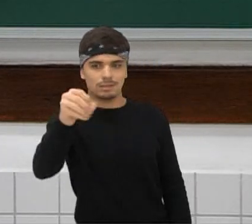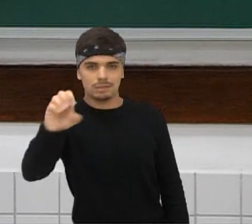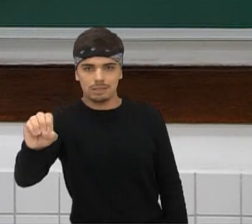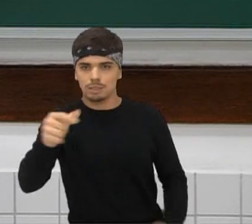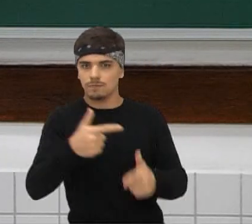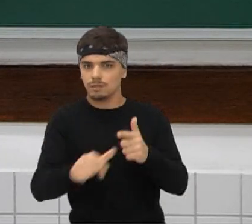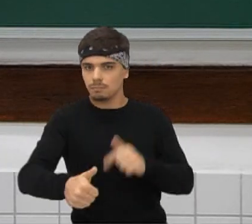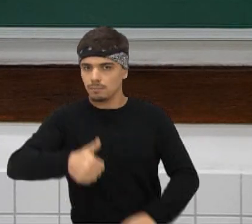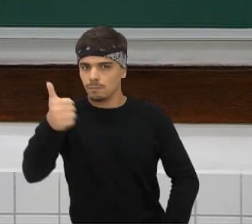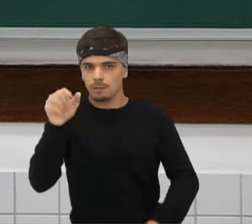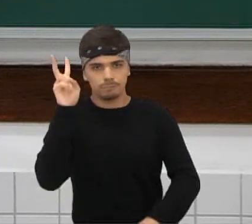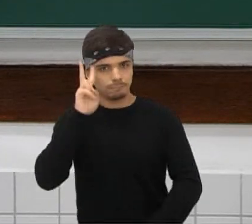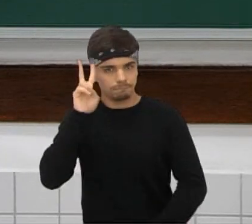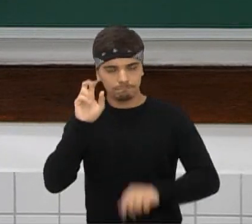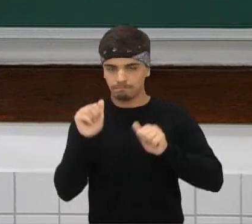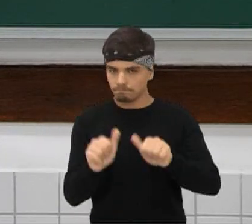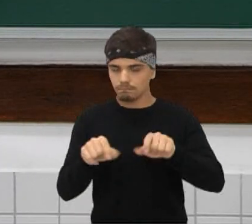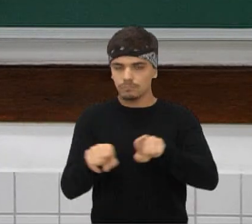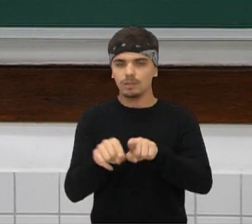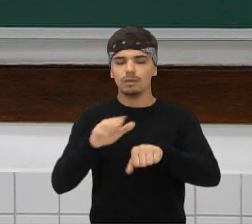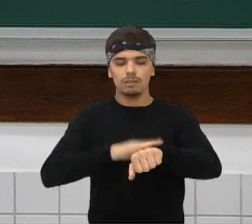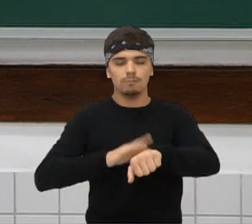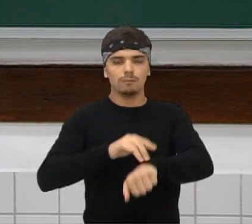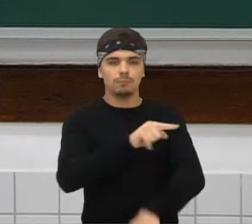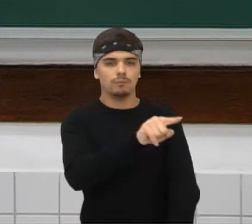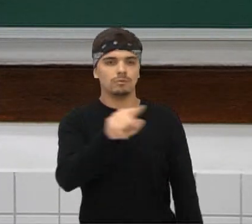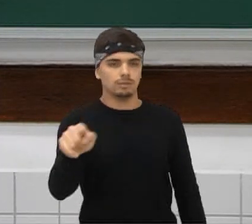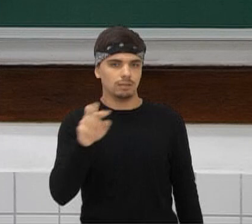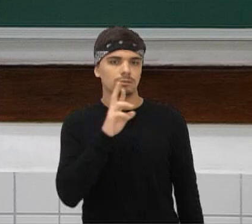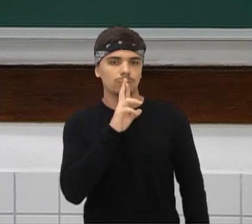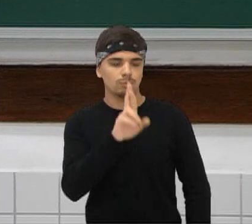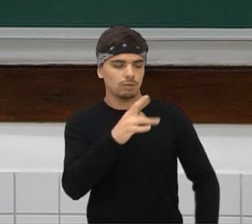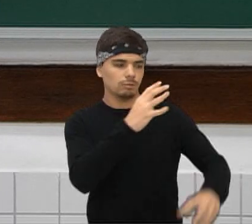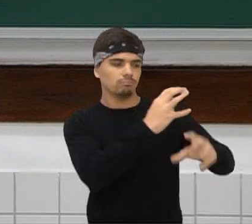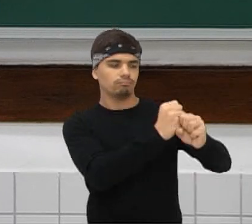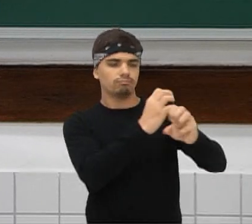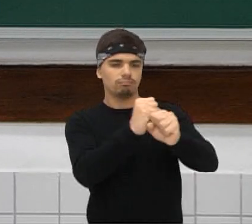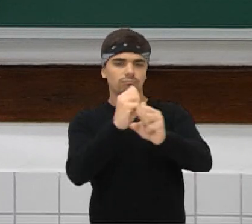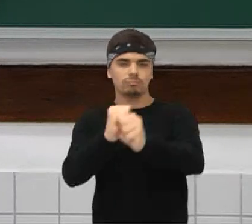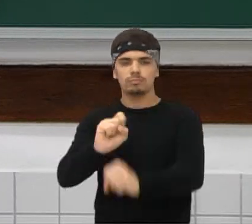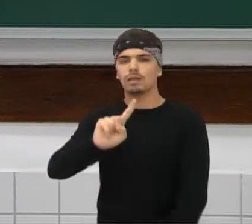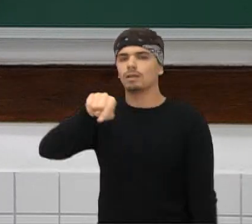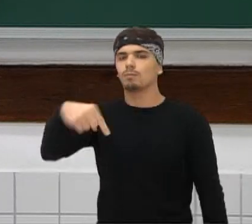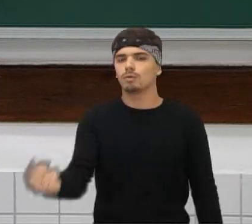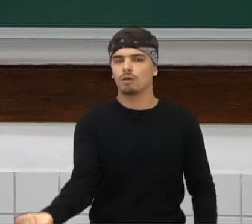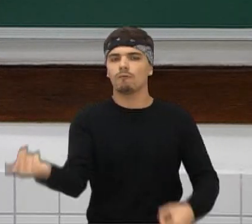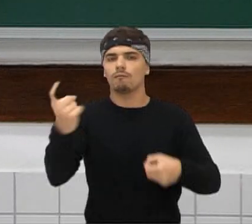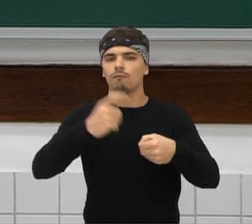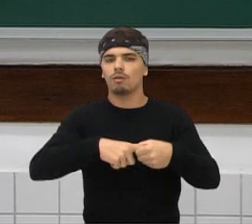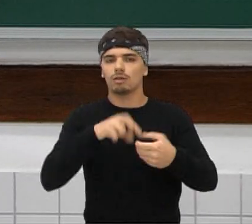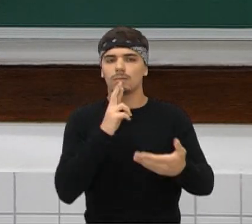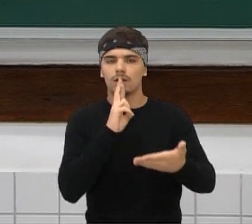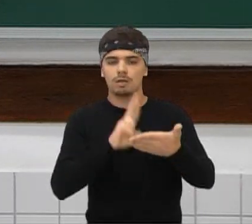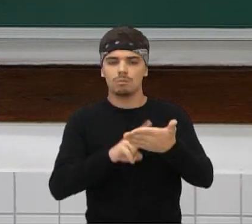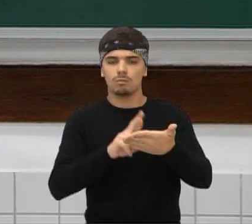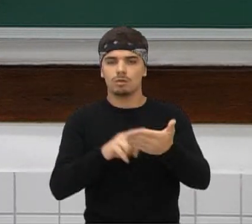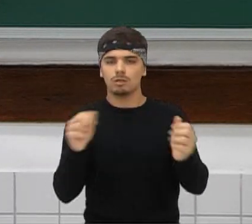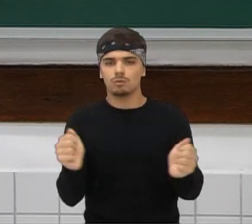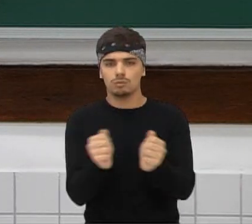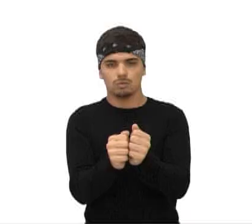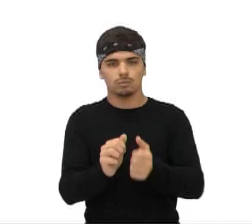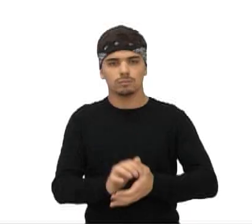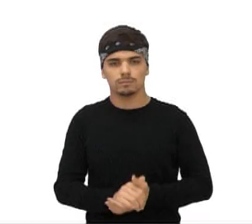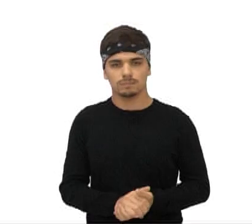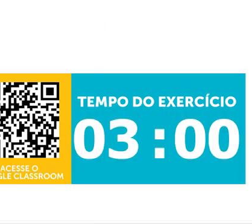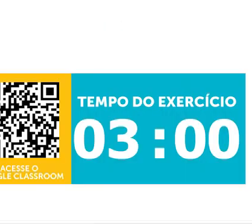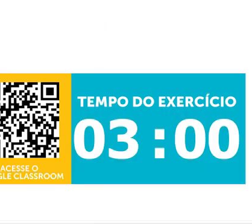Então, eu vou te dar um tempo para que você faça esse cálculo e a gente retorne com a resolução, tá bom, gente?